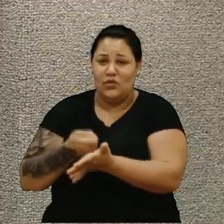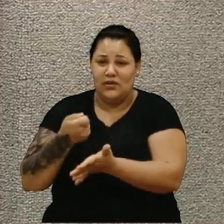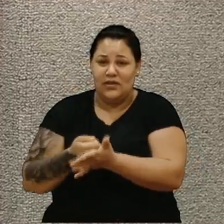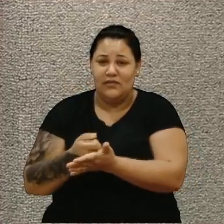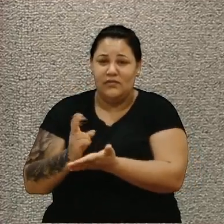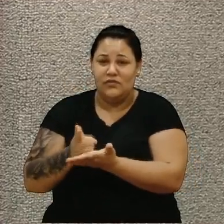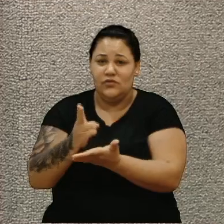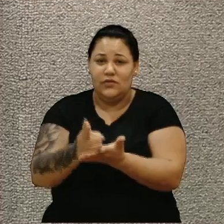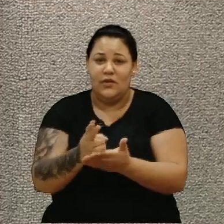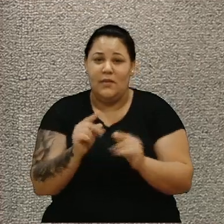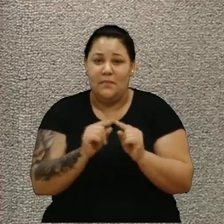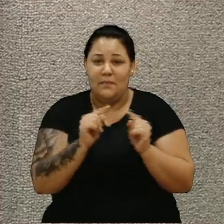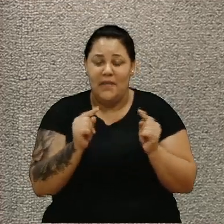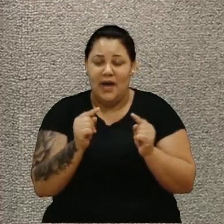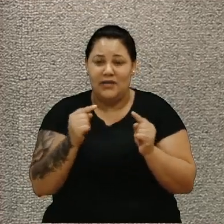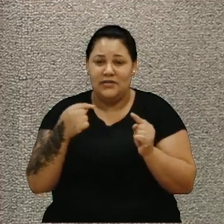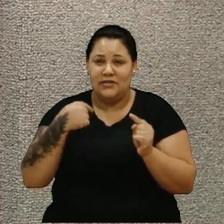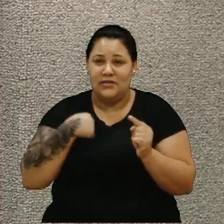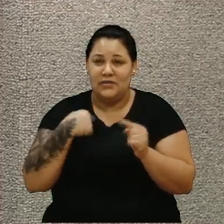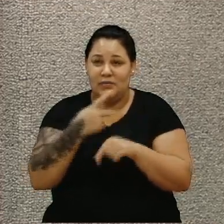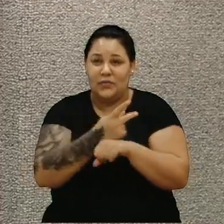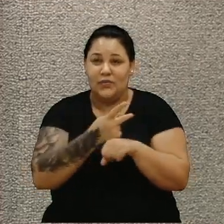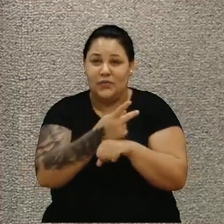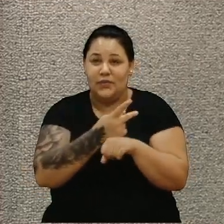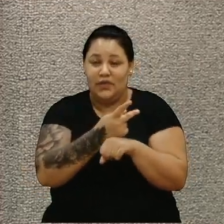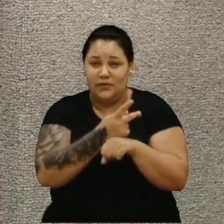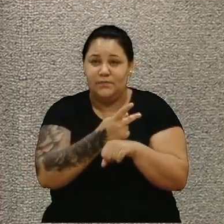mas eu tenho procurado, até porque